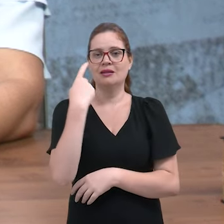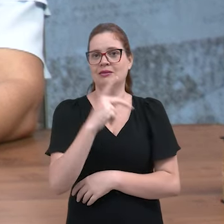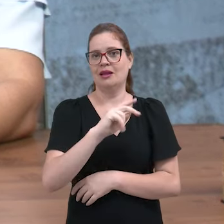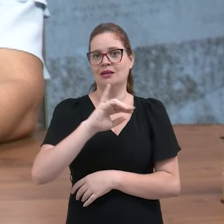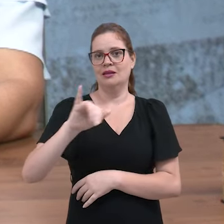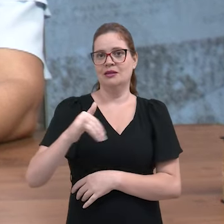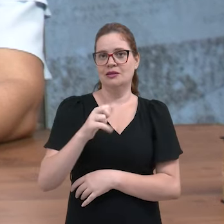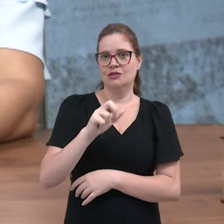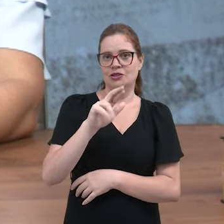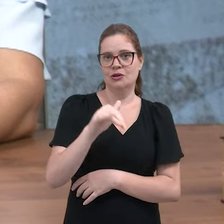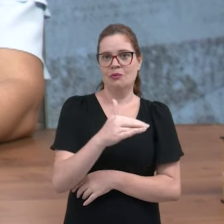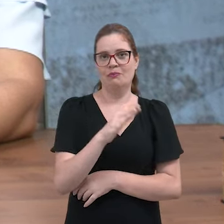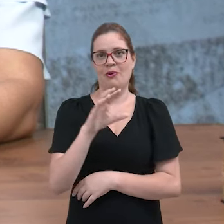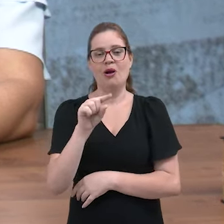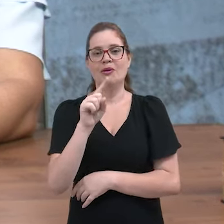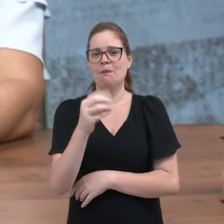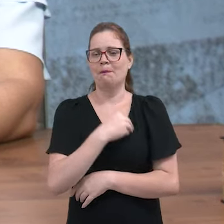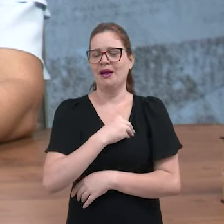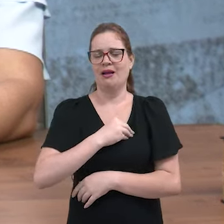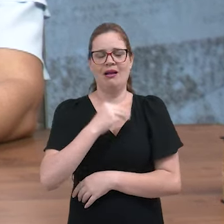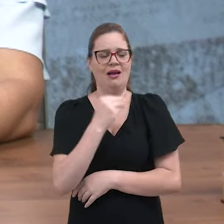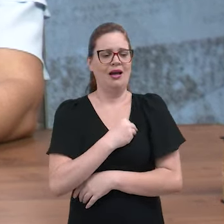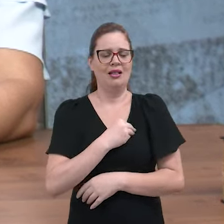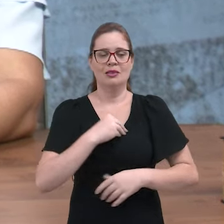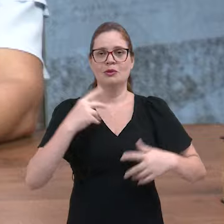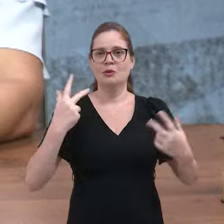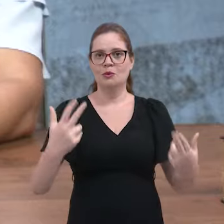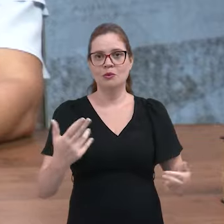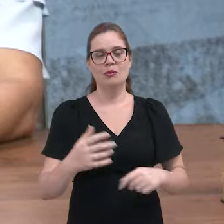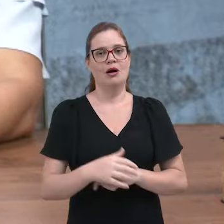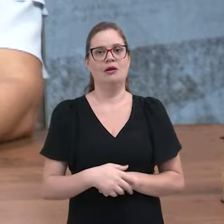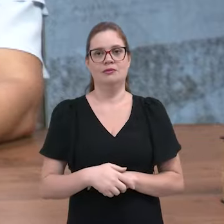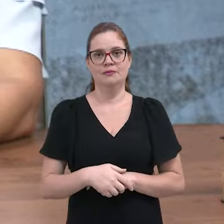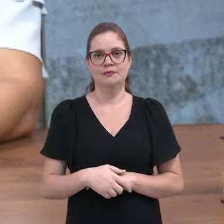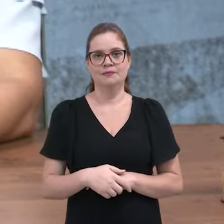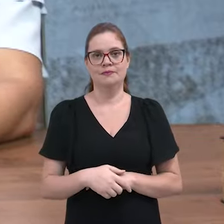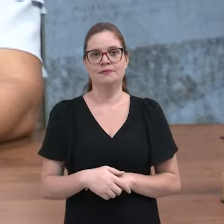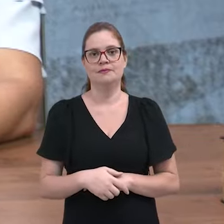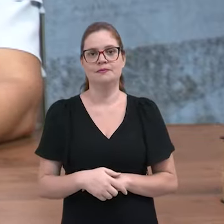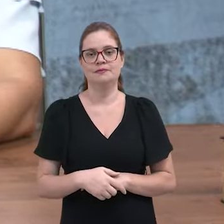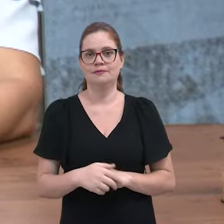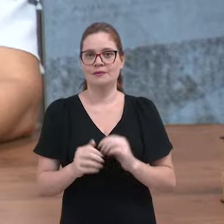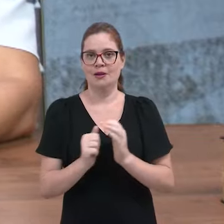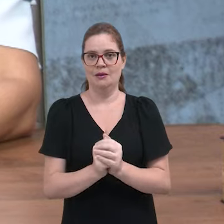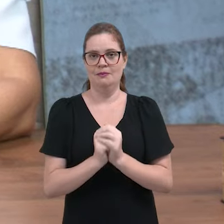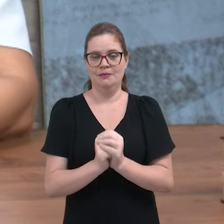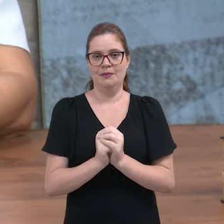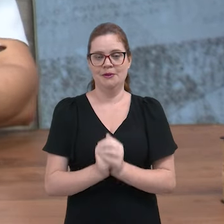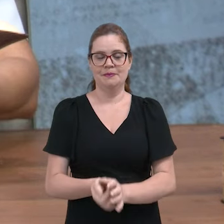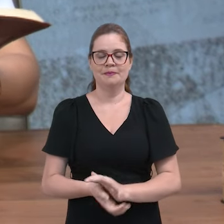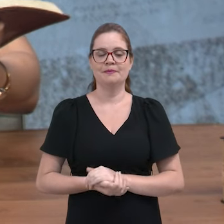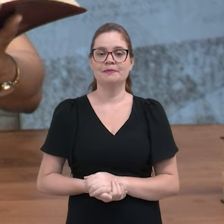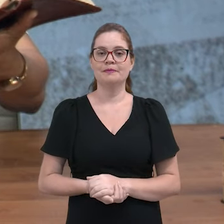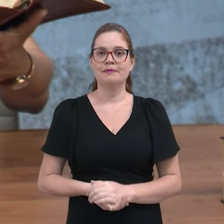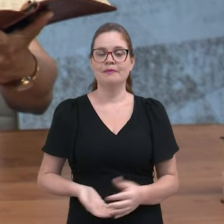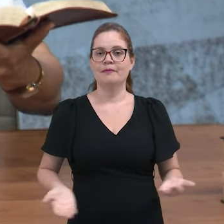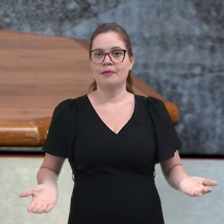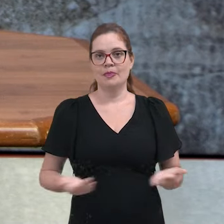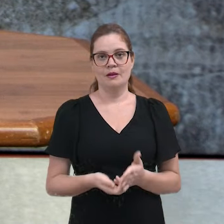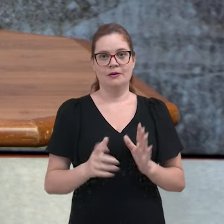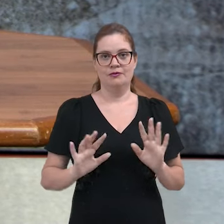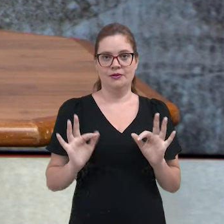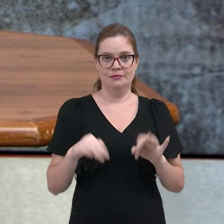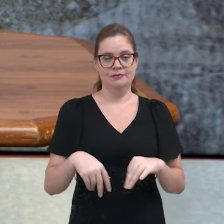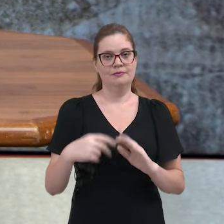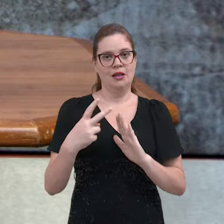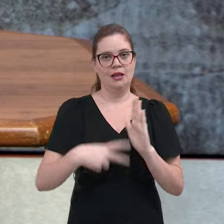no seu pecado com que tinha feito pecar a Israel. Amém? Terminamos assim a leitura